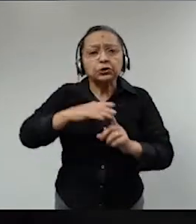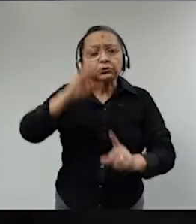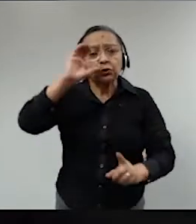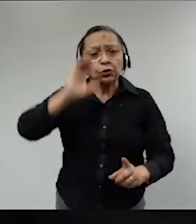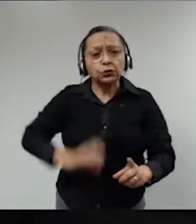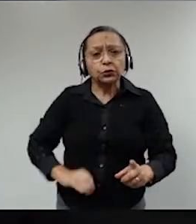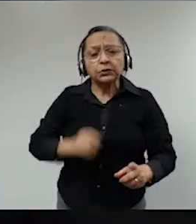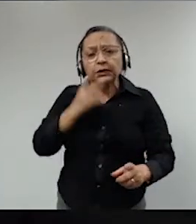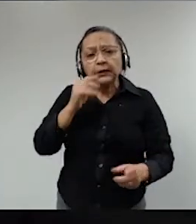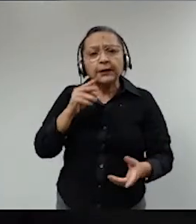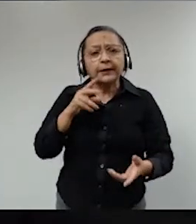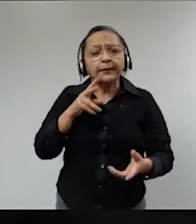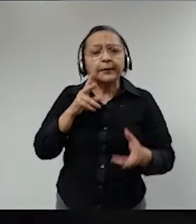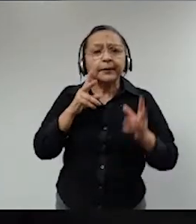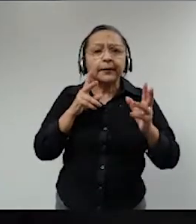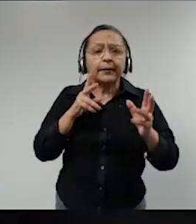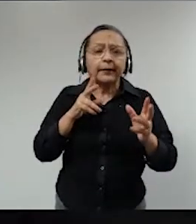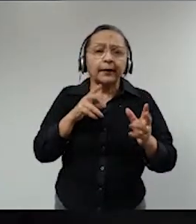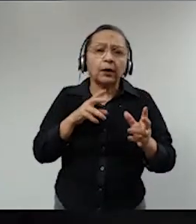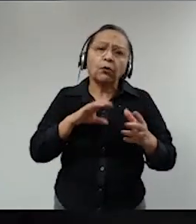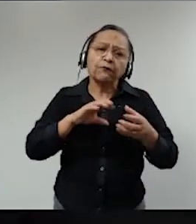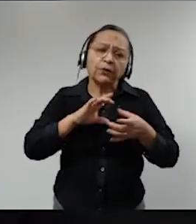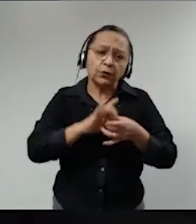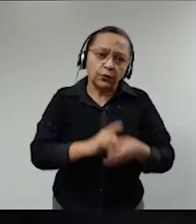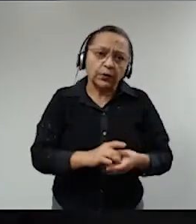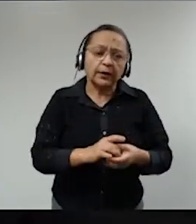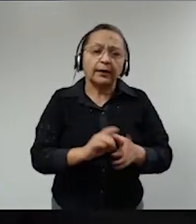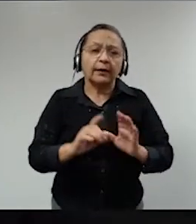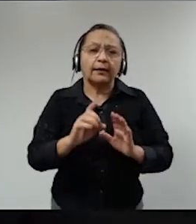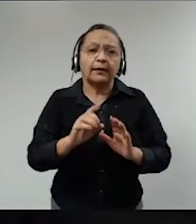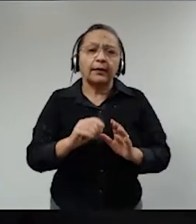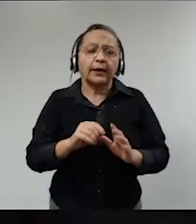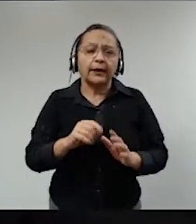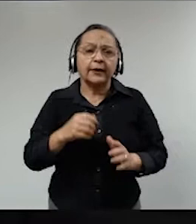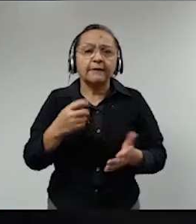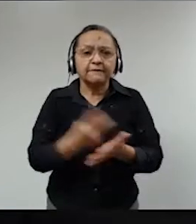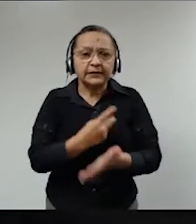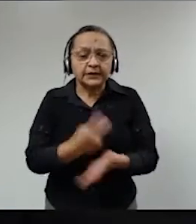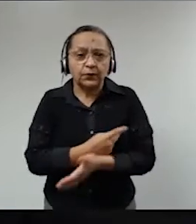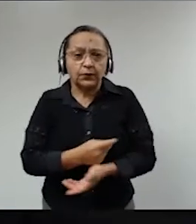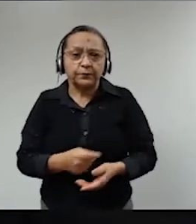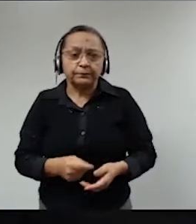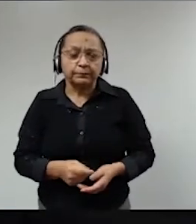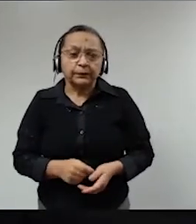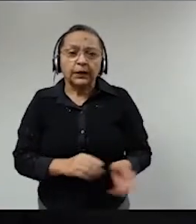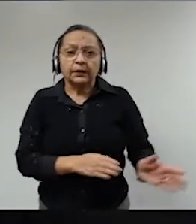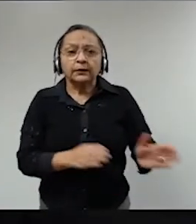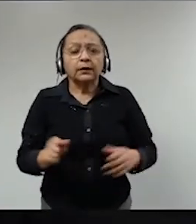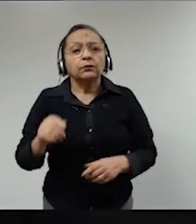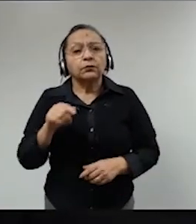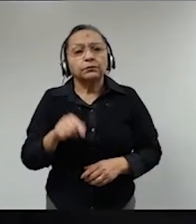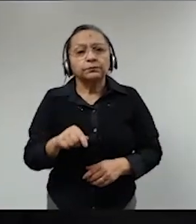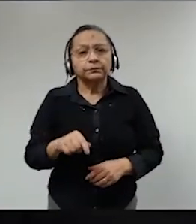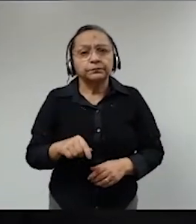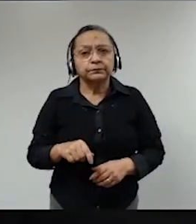infração à legislação antitruste. Nesse sentido, tratou-se de